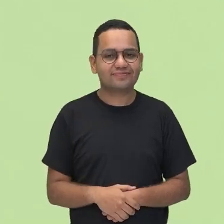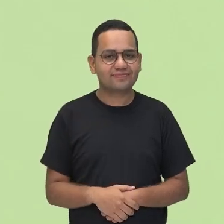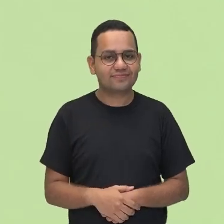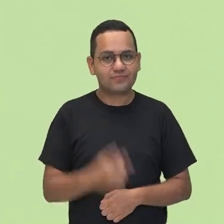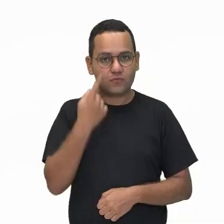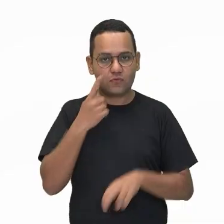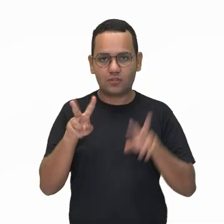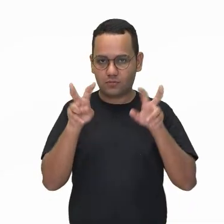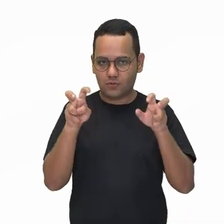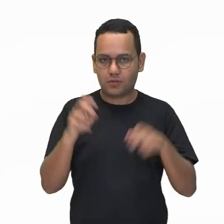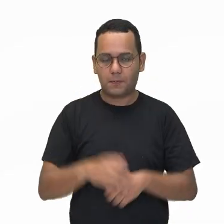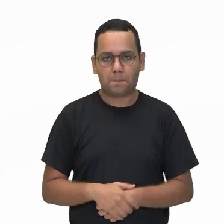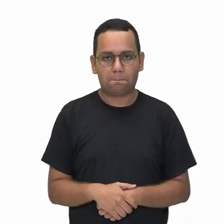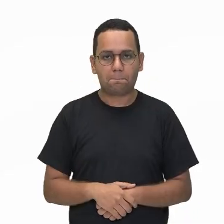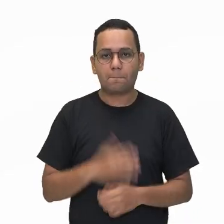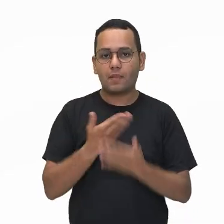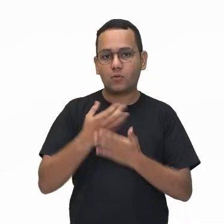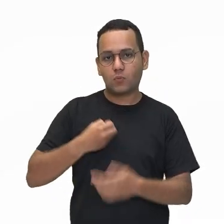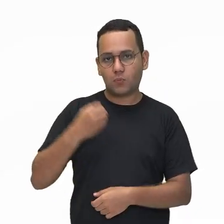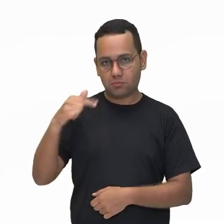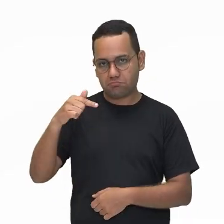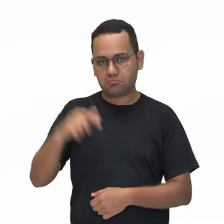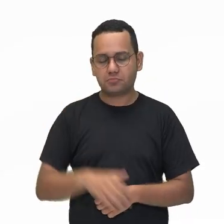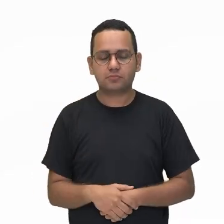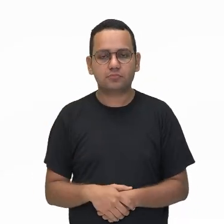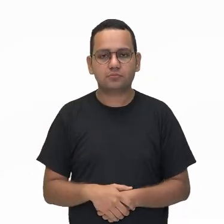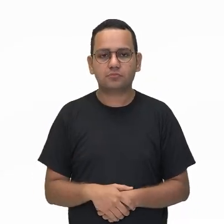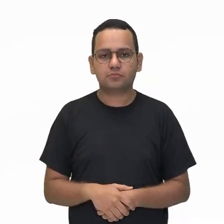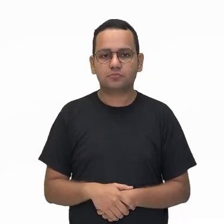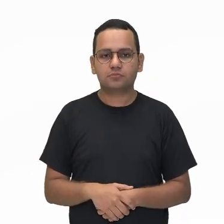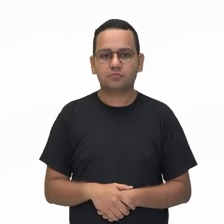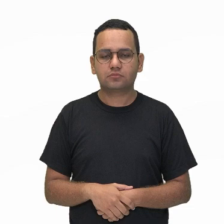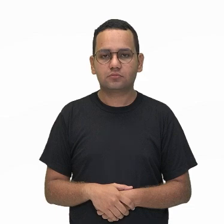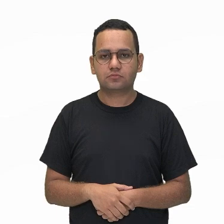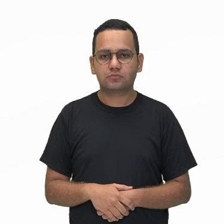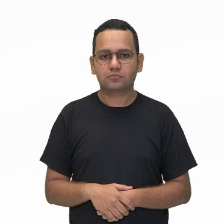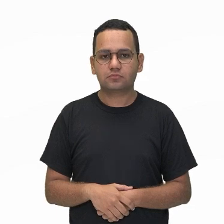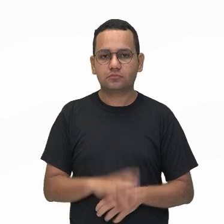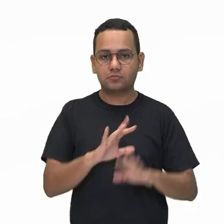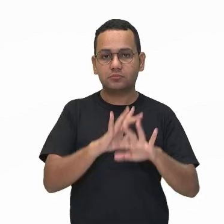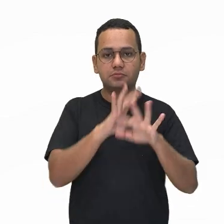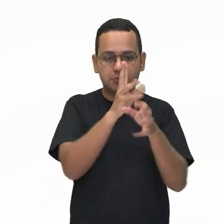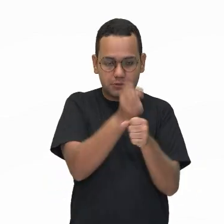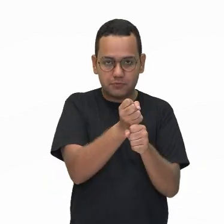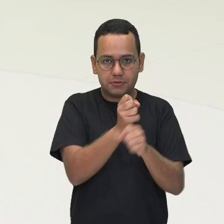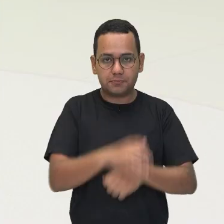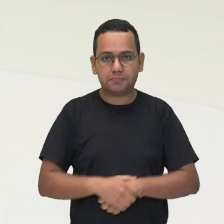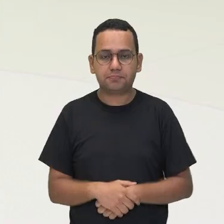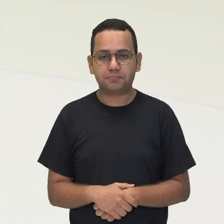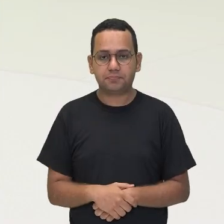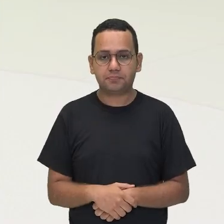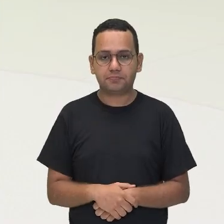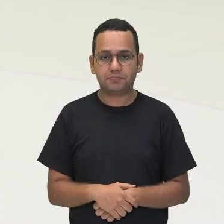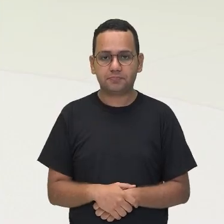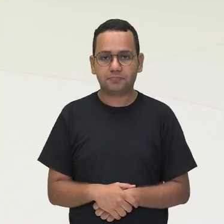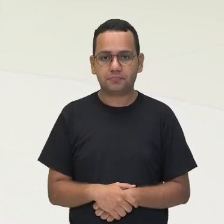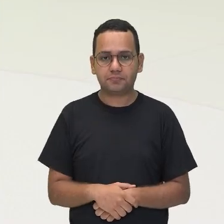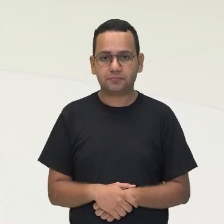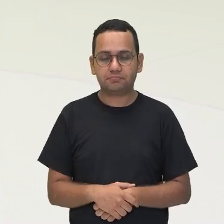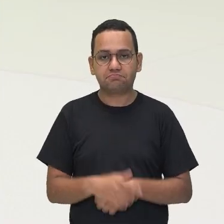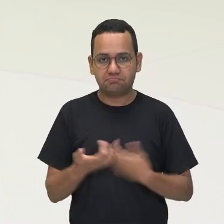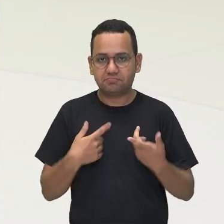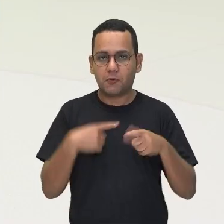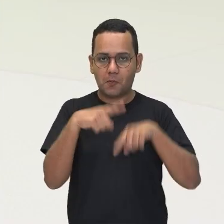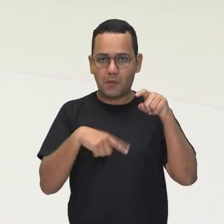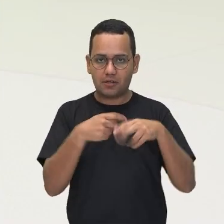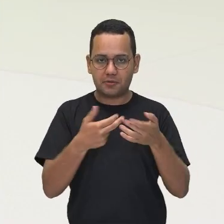nossa aula 7. Na nossa aula 7 nós vamos ter revisão. Então, caderno e caneta